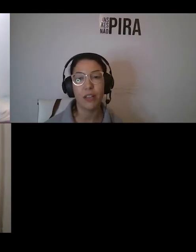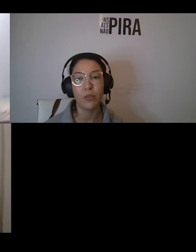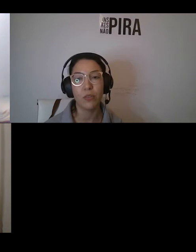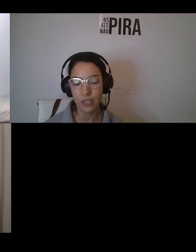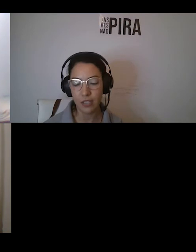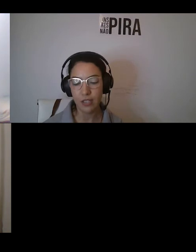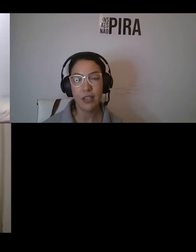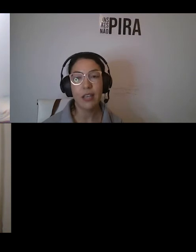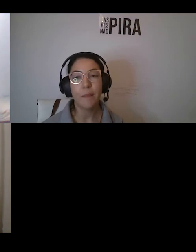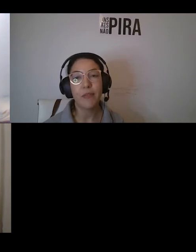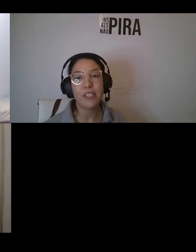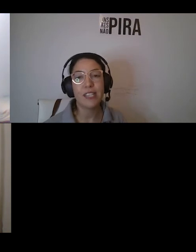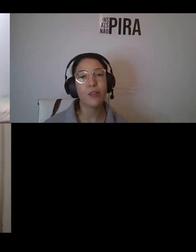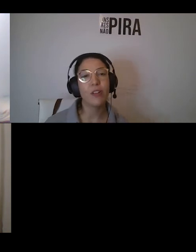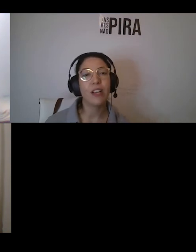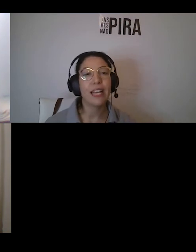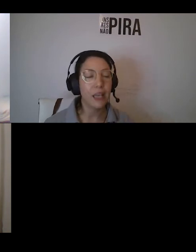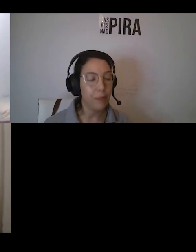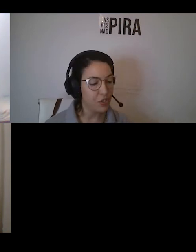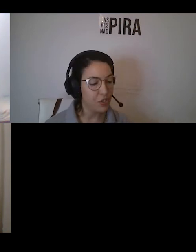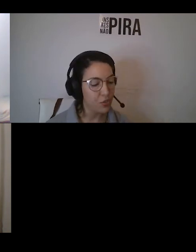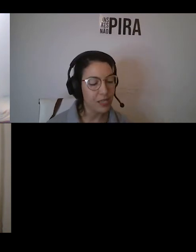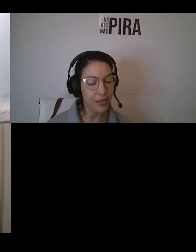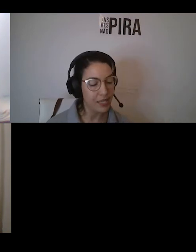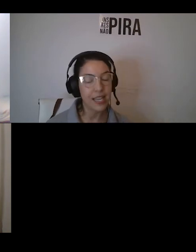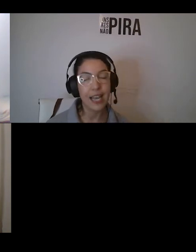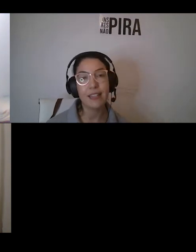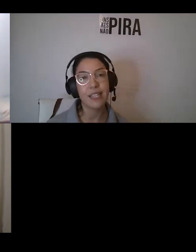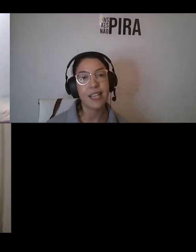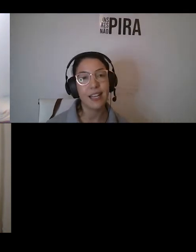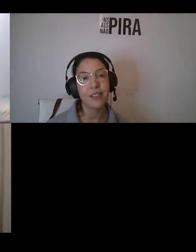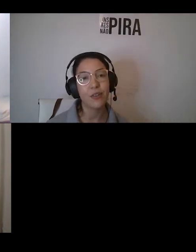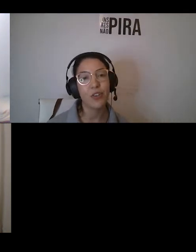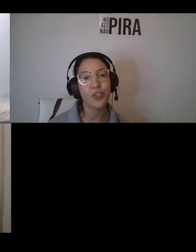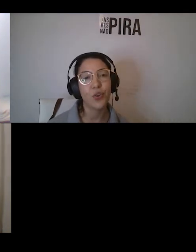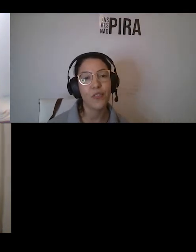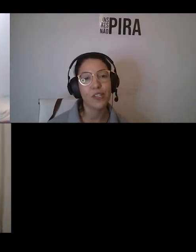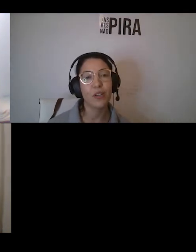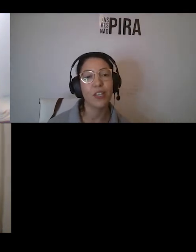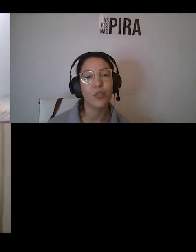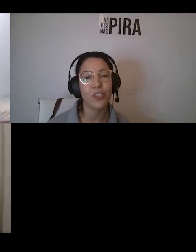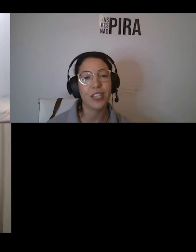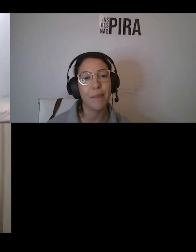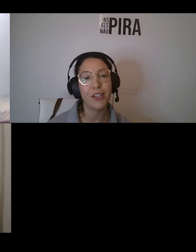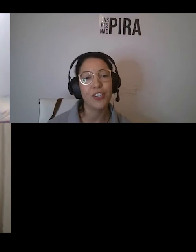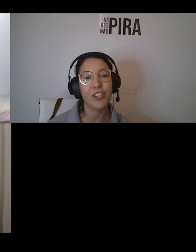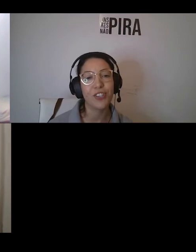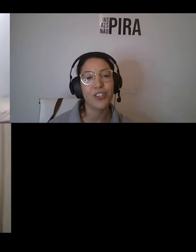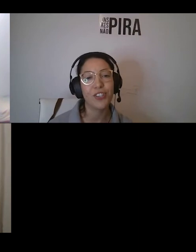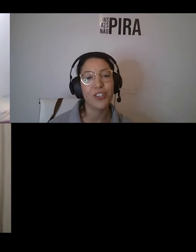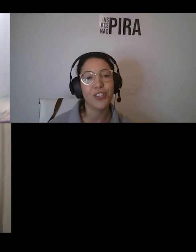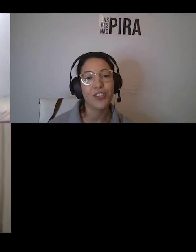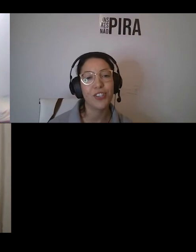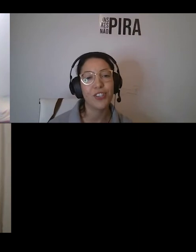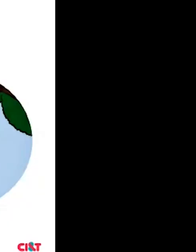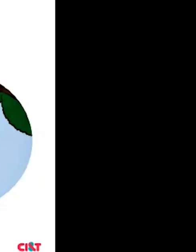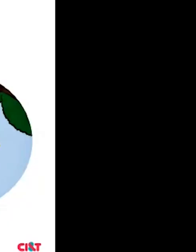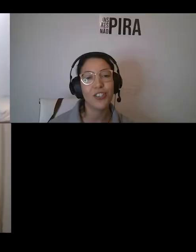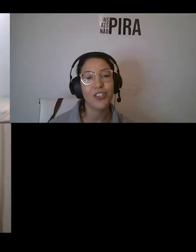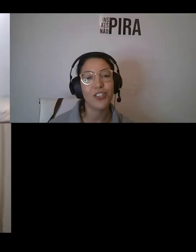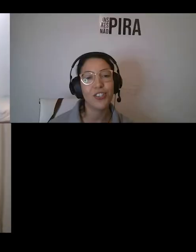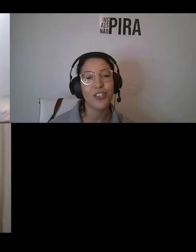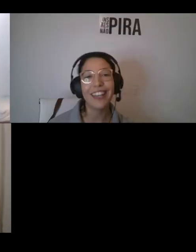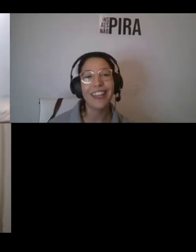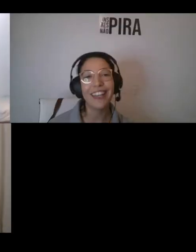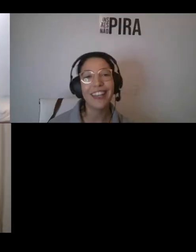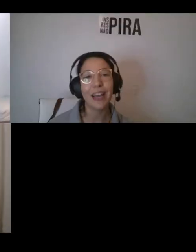a Lê falou, para vocês colocarem aí para a gente os aprendizados em relação ao que a gente conversou aqui hoje, até para a gente